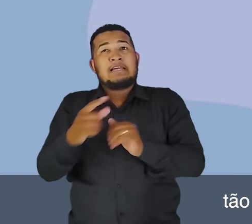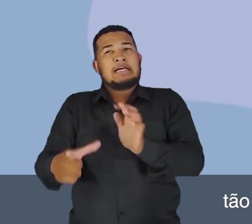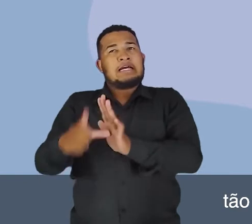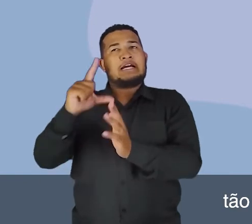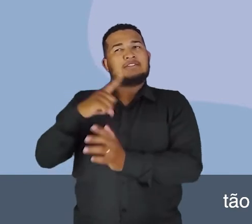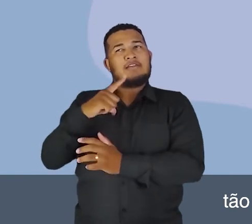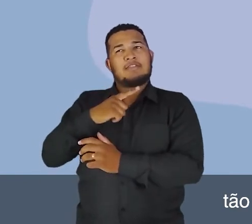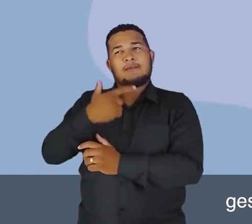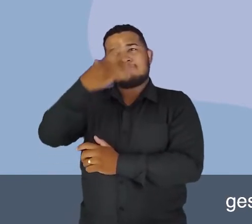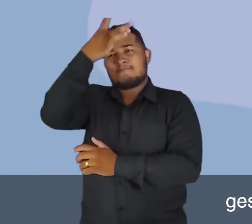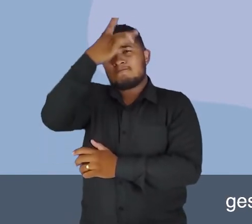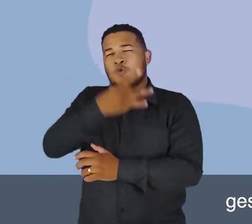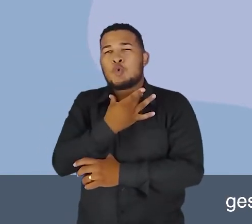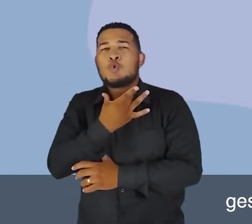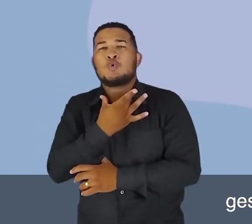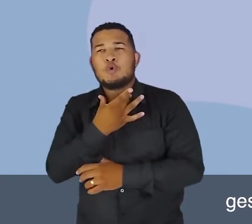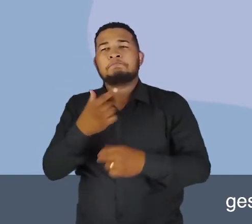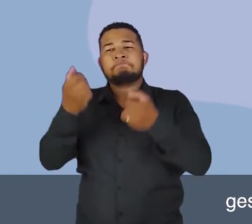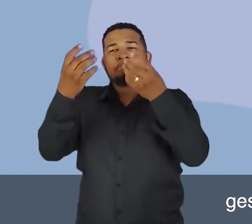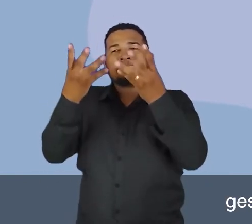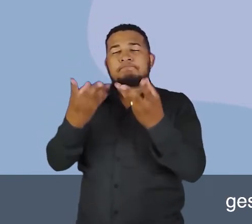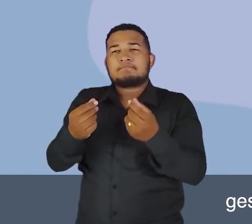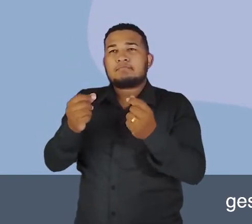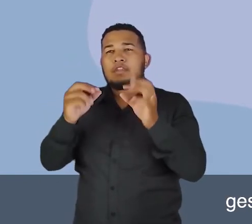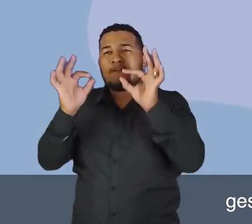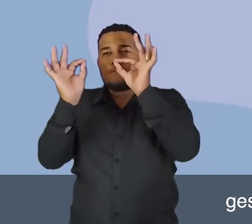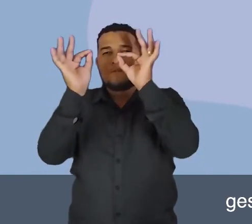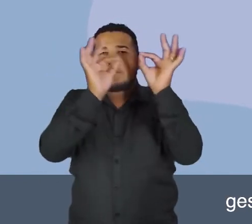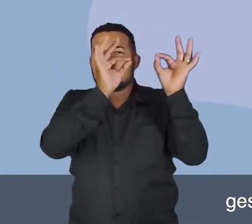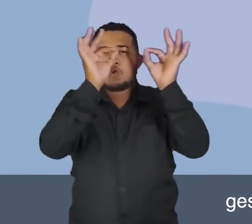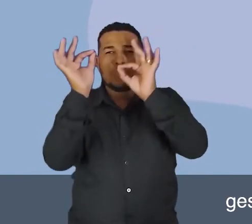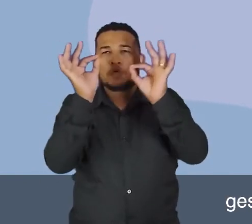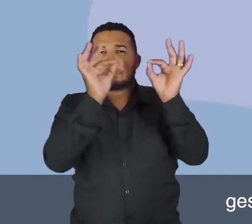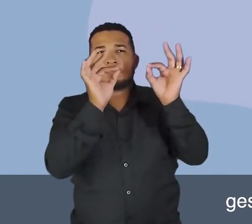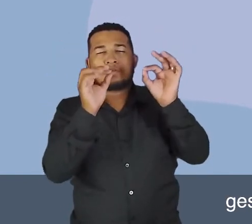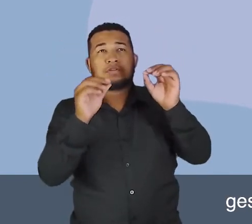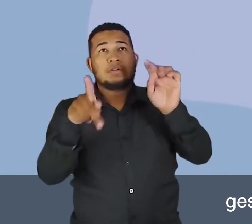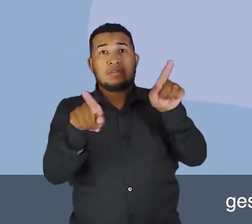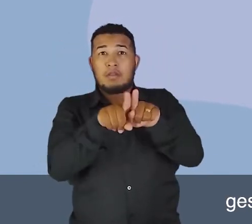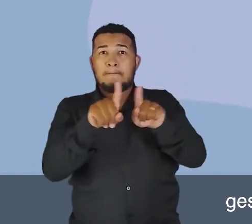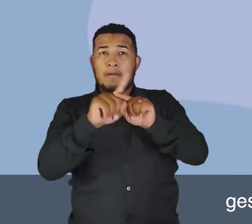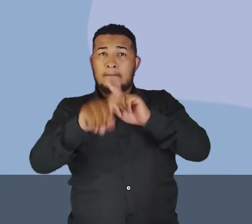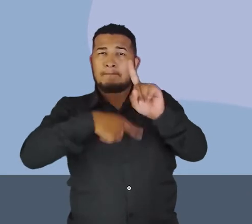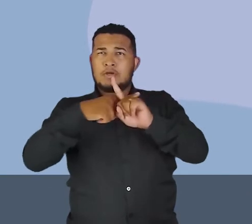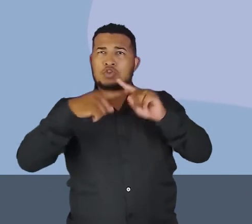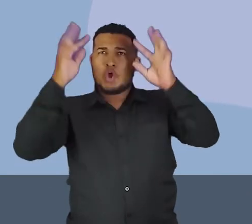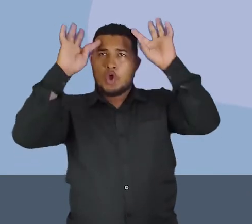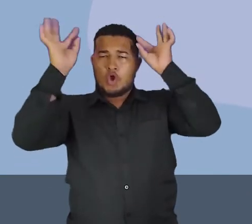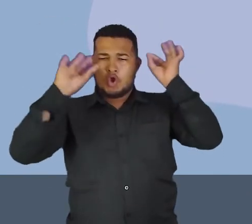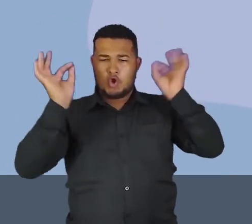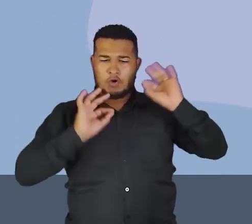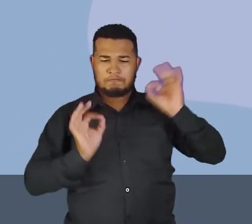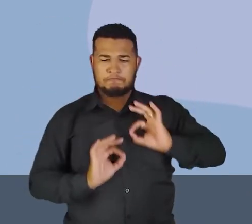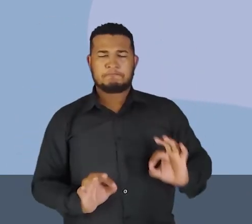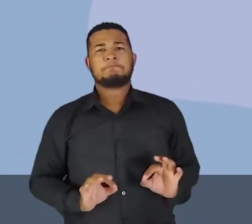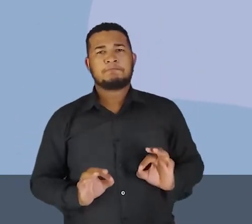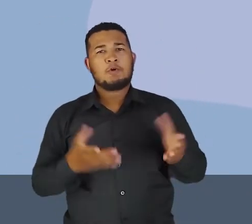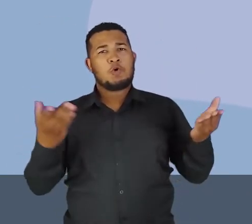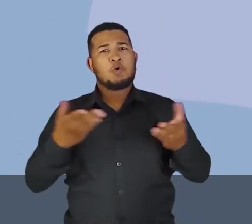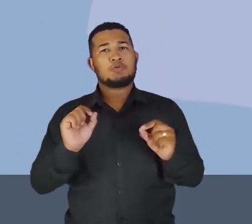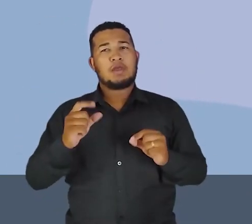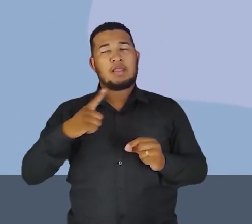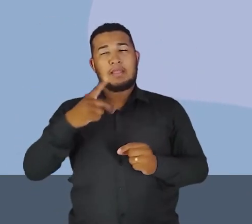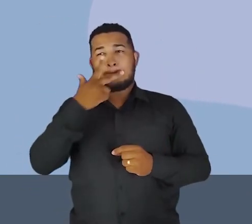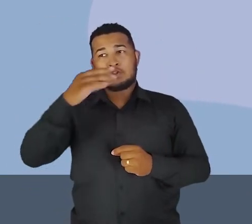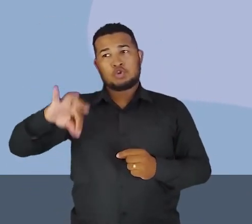espelhavam, e cada gesto, cada olhar, cada vinco da roupa resumia uma estética. Hoje sou